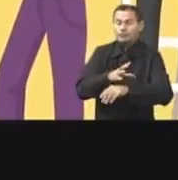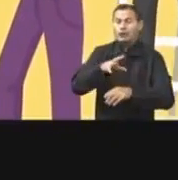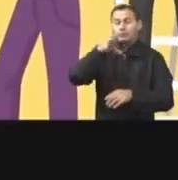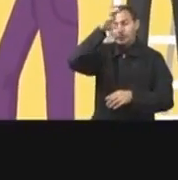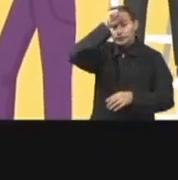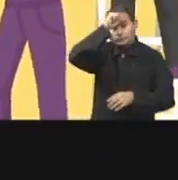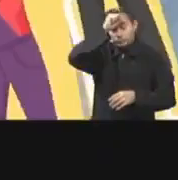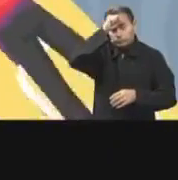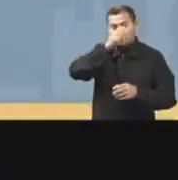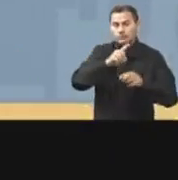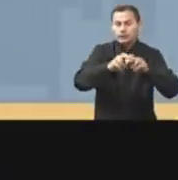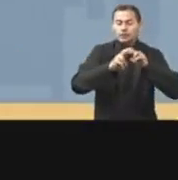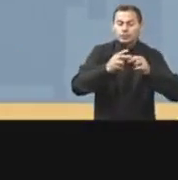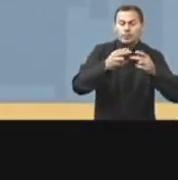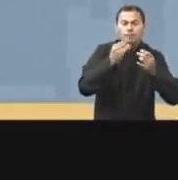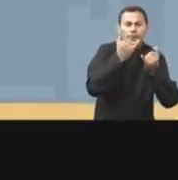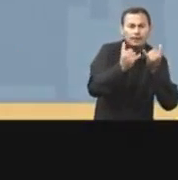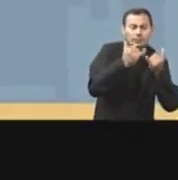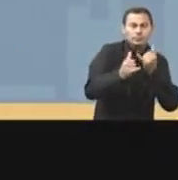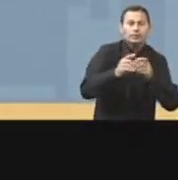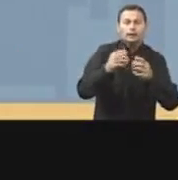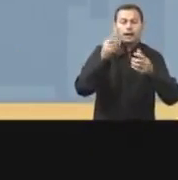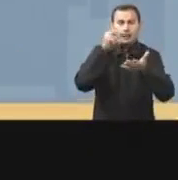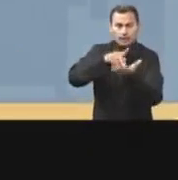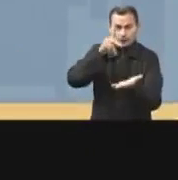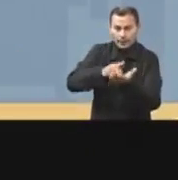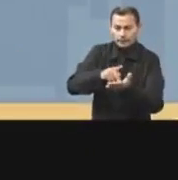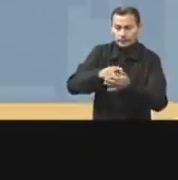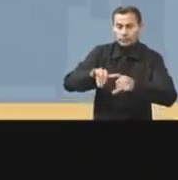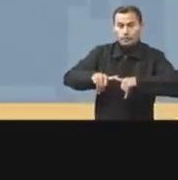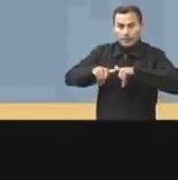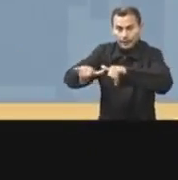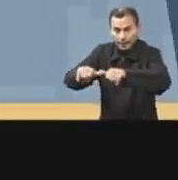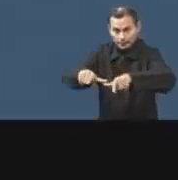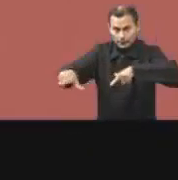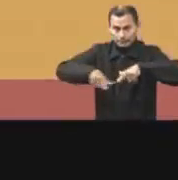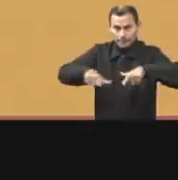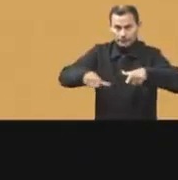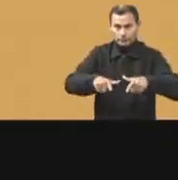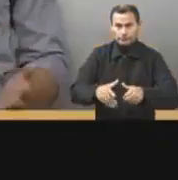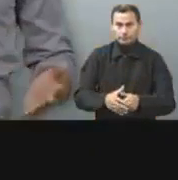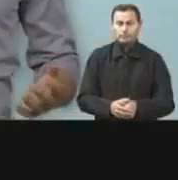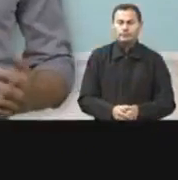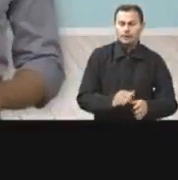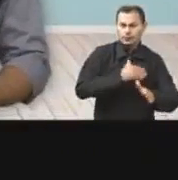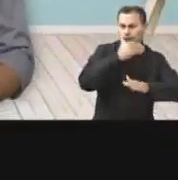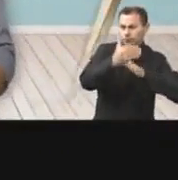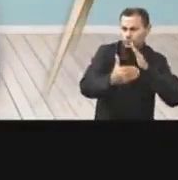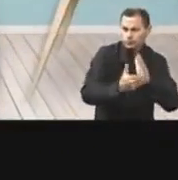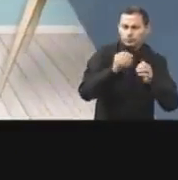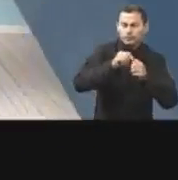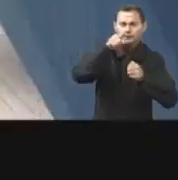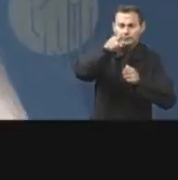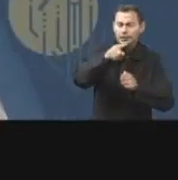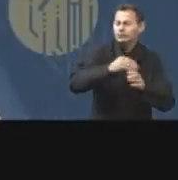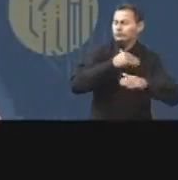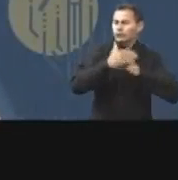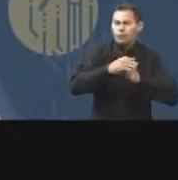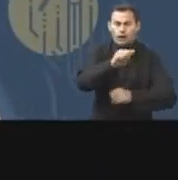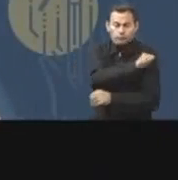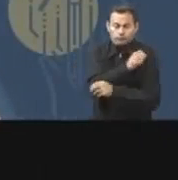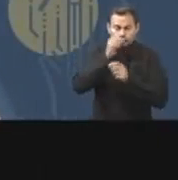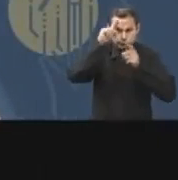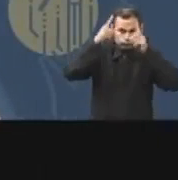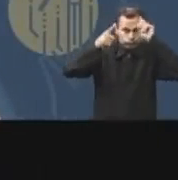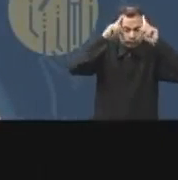aprendidos em situações similares às da realidade do mercado de trabalho. Tudo isso faz de você um aluno proativo e